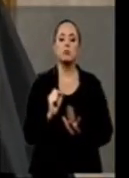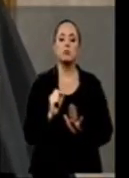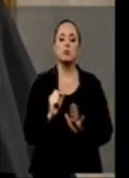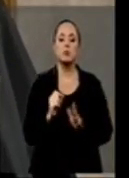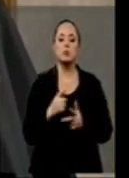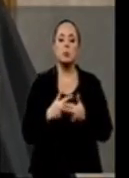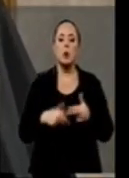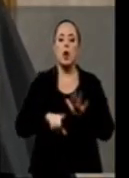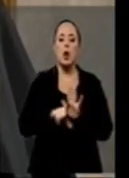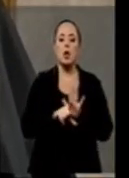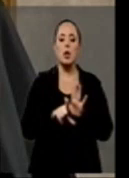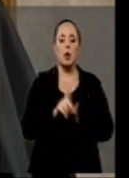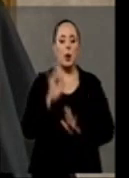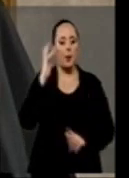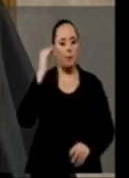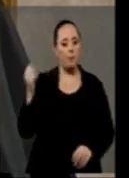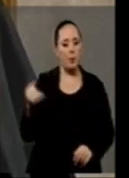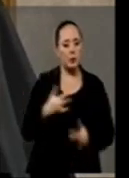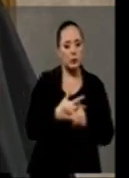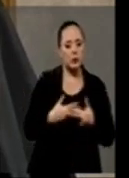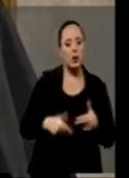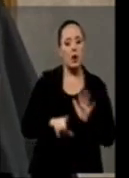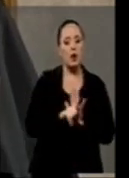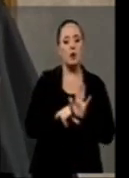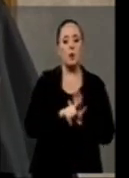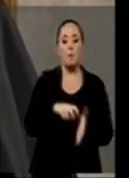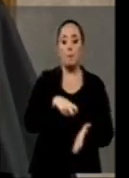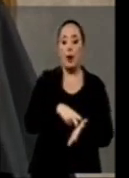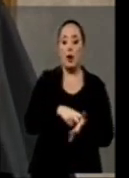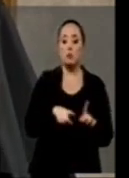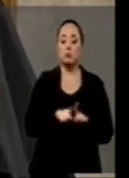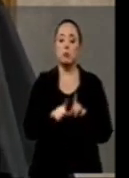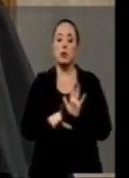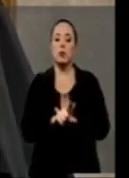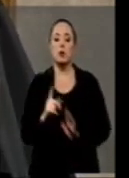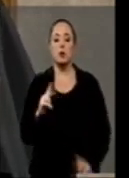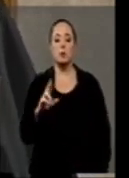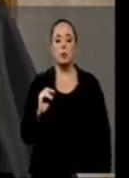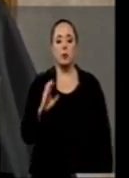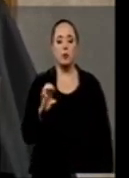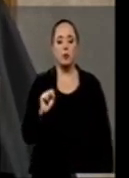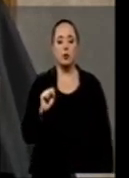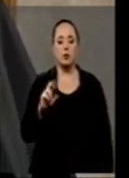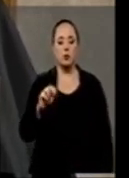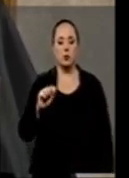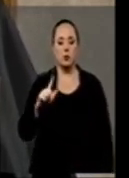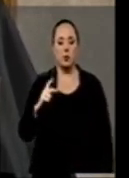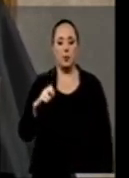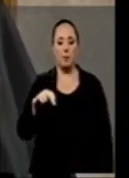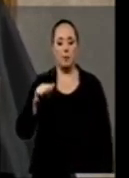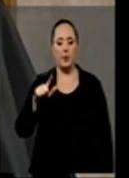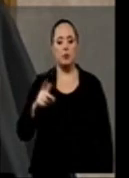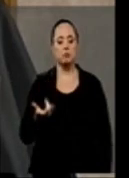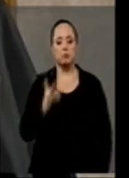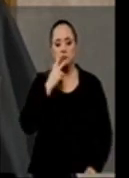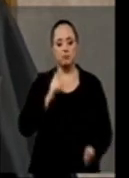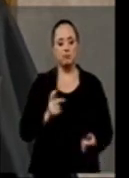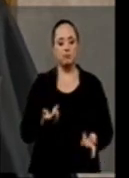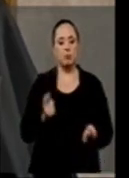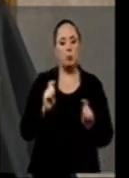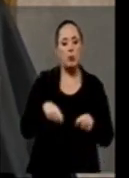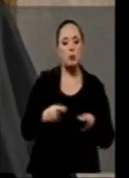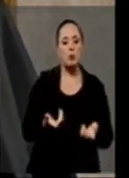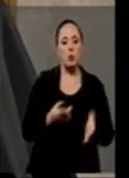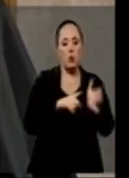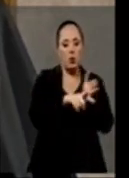modernizaram a nossa legislação penal e processual penal e assim viabilizaram as investigações de